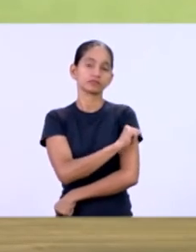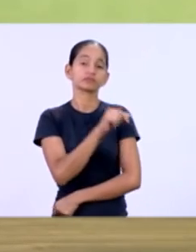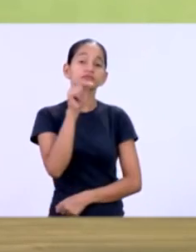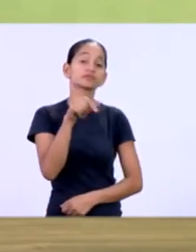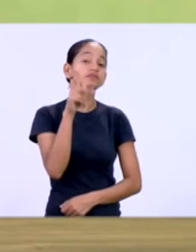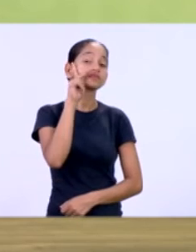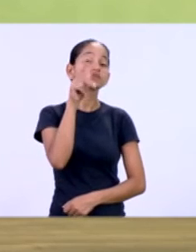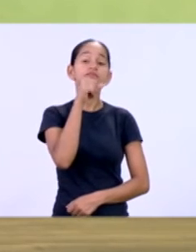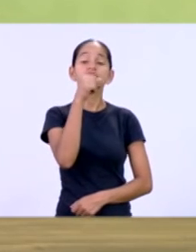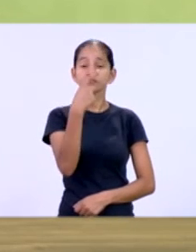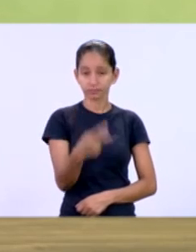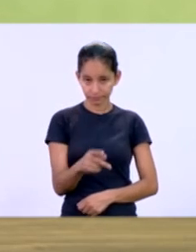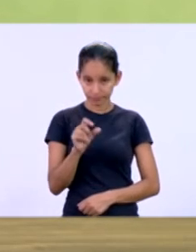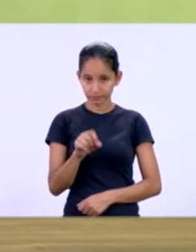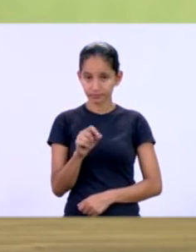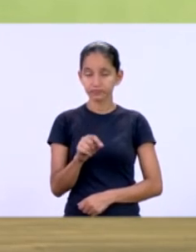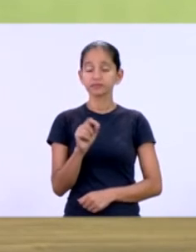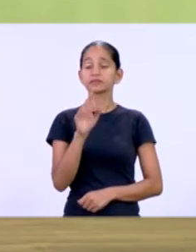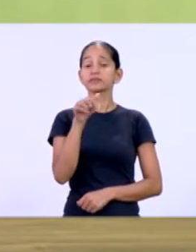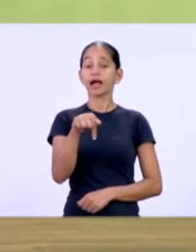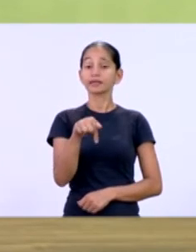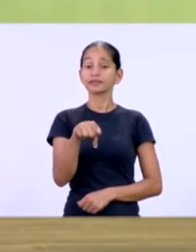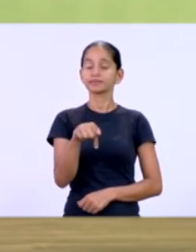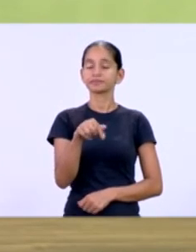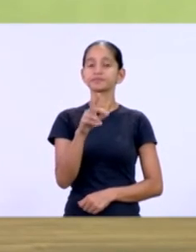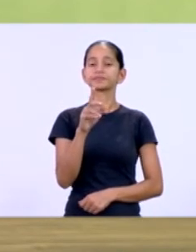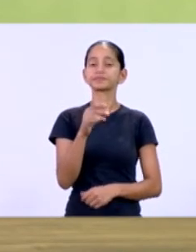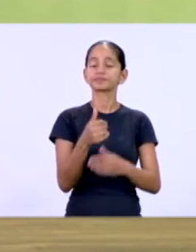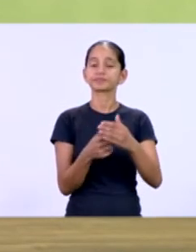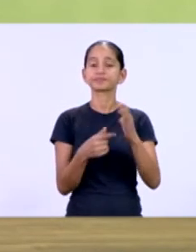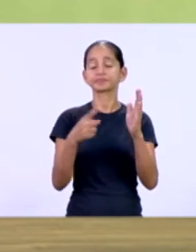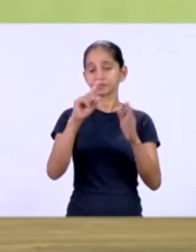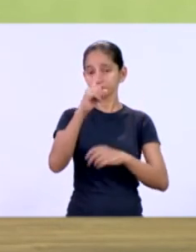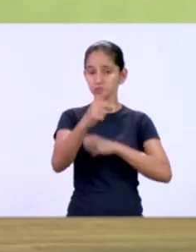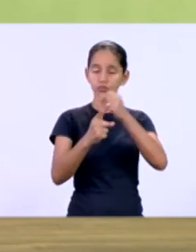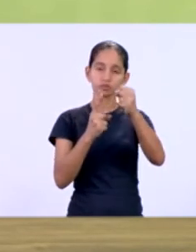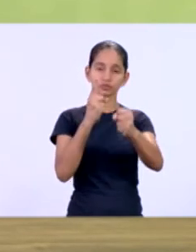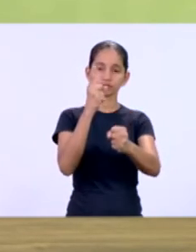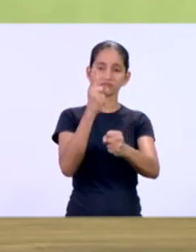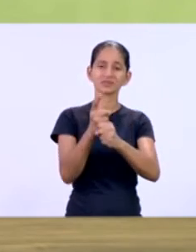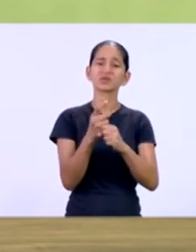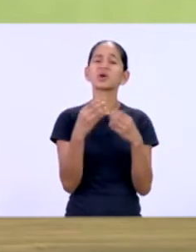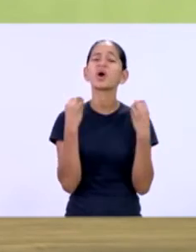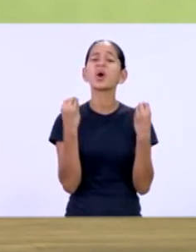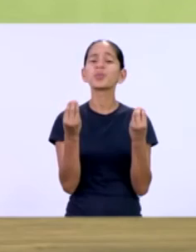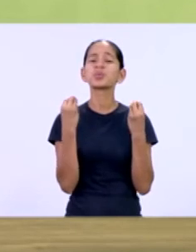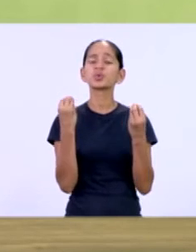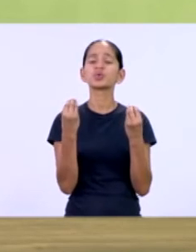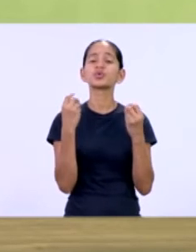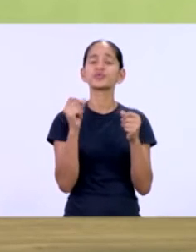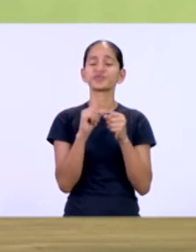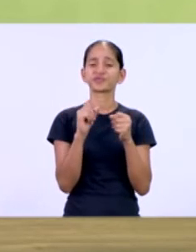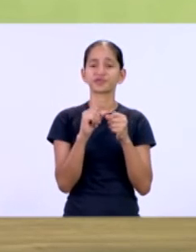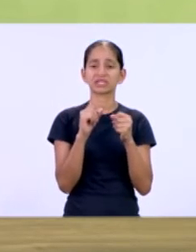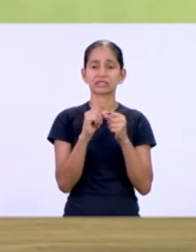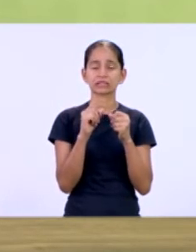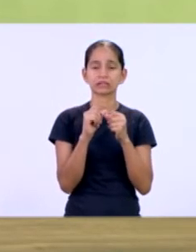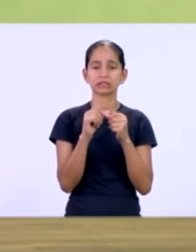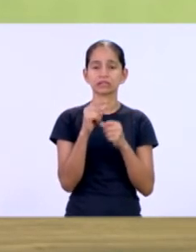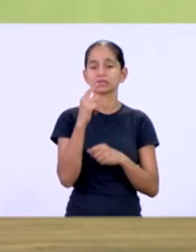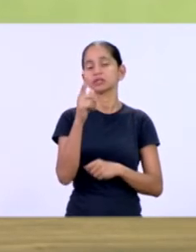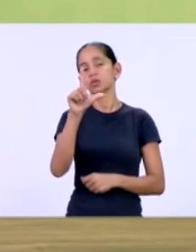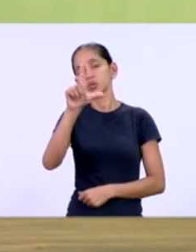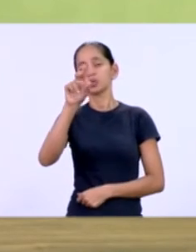Velho, está perguntando. Ele quer saber, no primeiro ano da empresa, como você faz fechar a faixa de faturamento